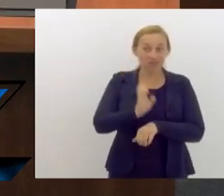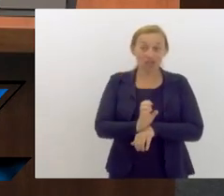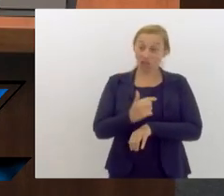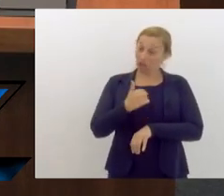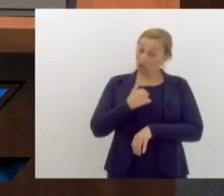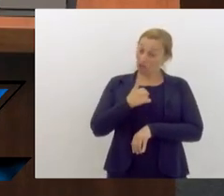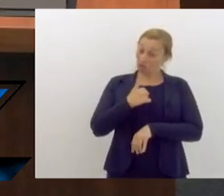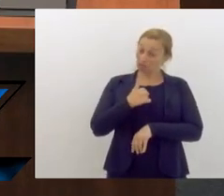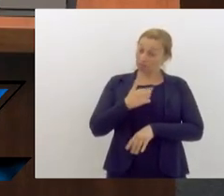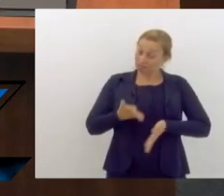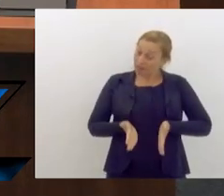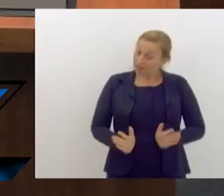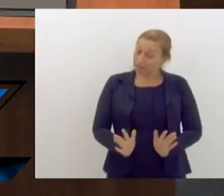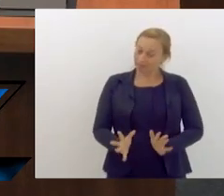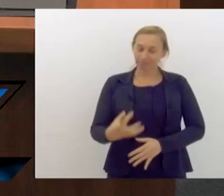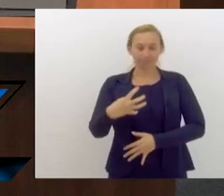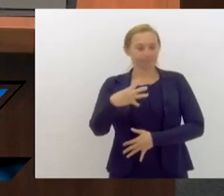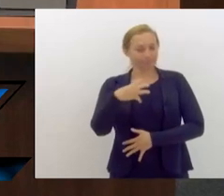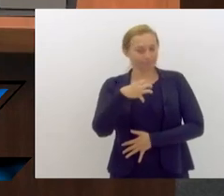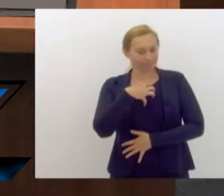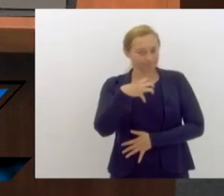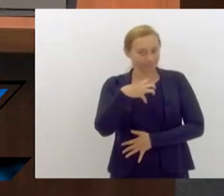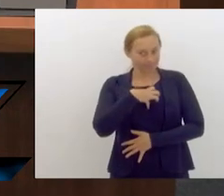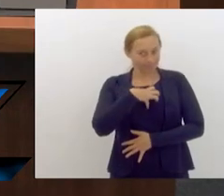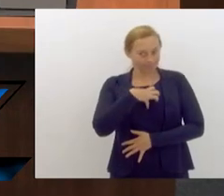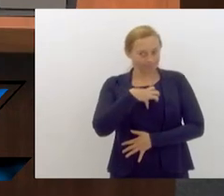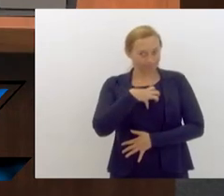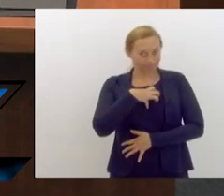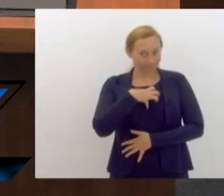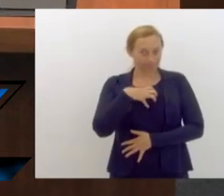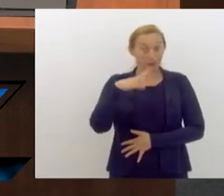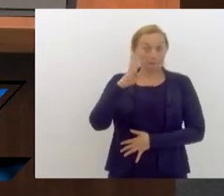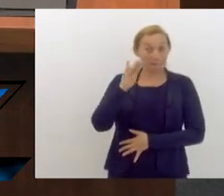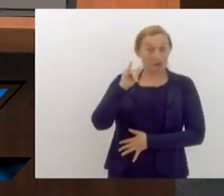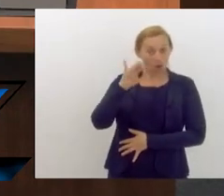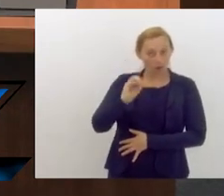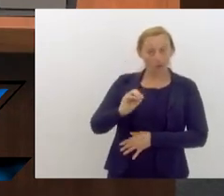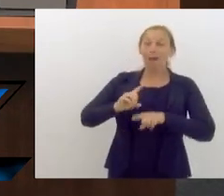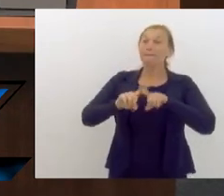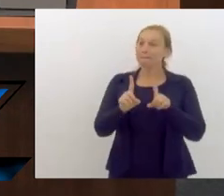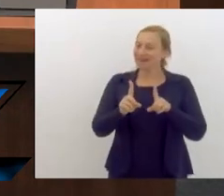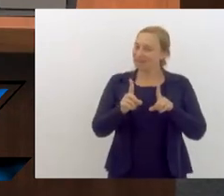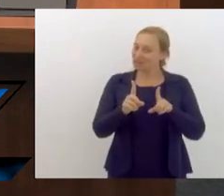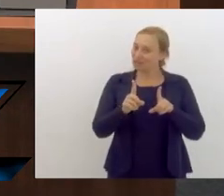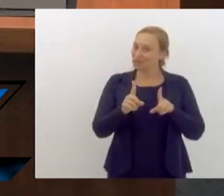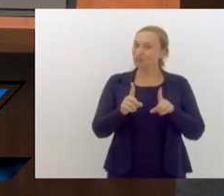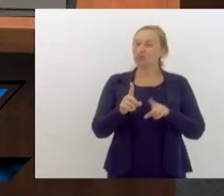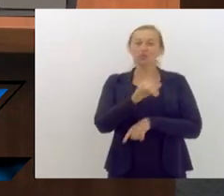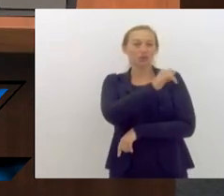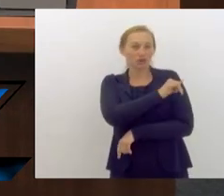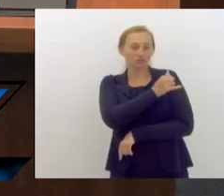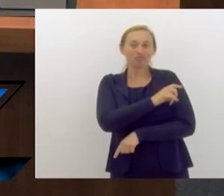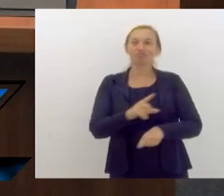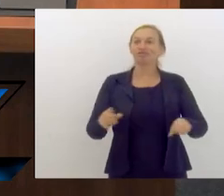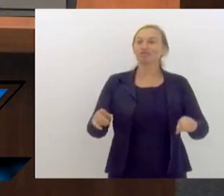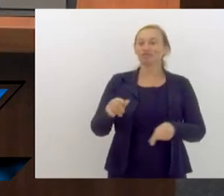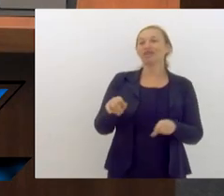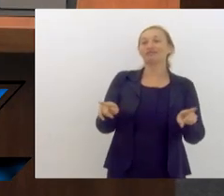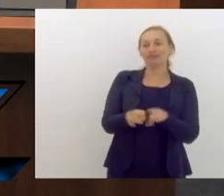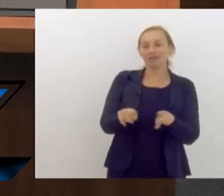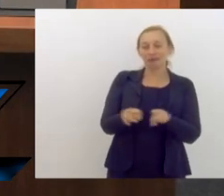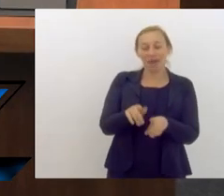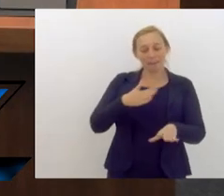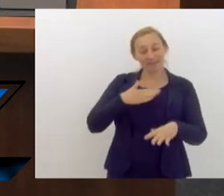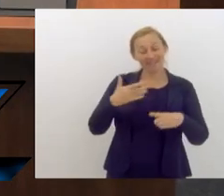porque tem o título de cidadã carioca então baioca eu sou mas o Rio de Janeiro também é minha cidade essa cidade